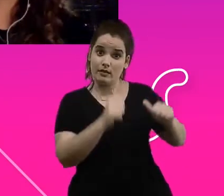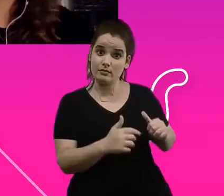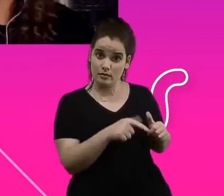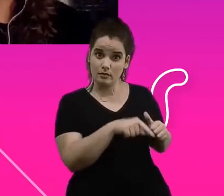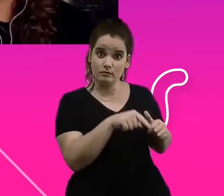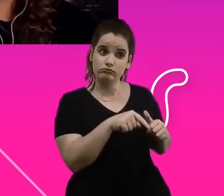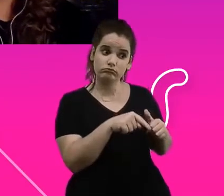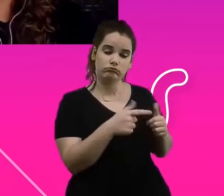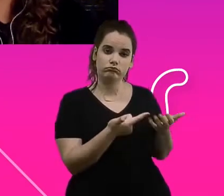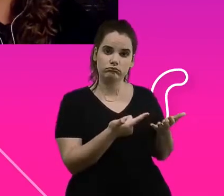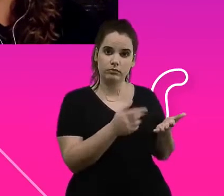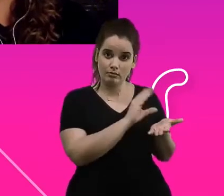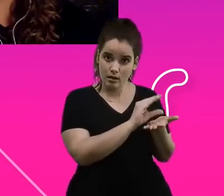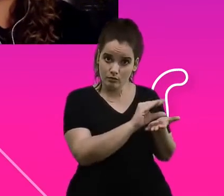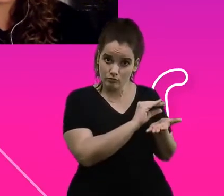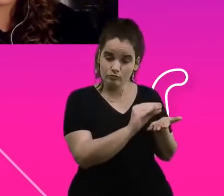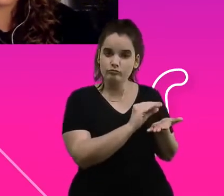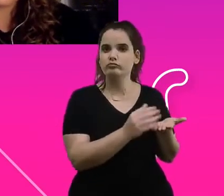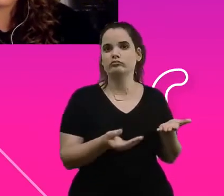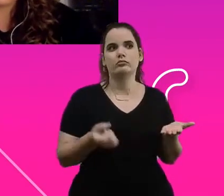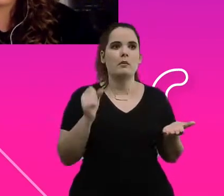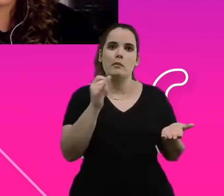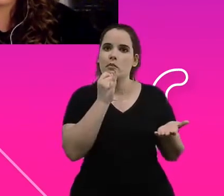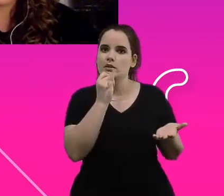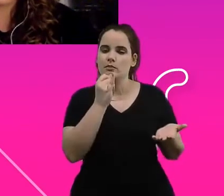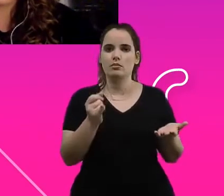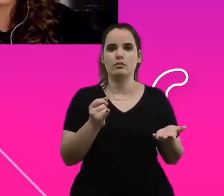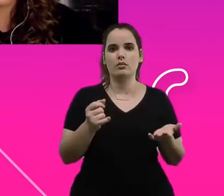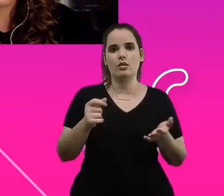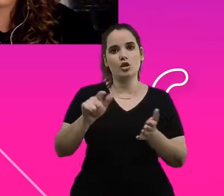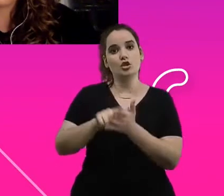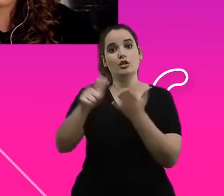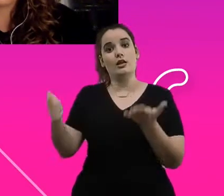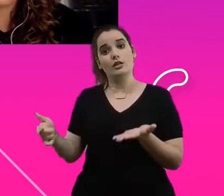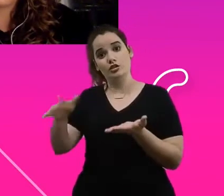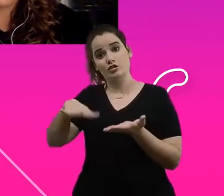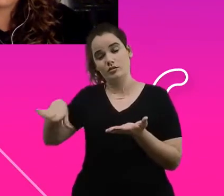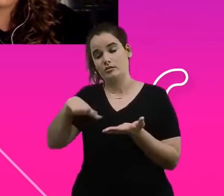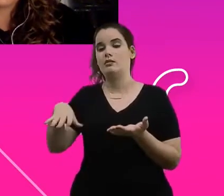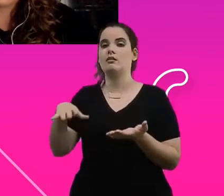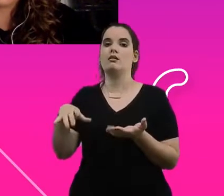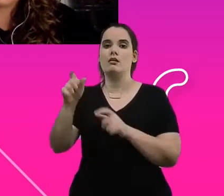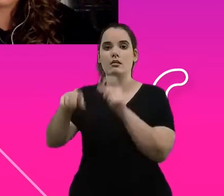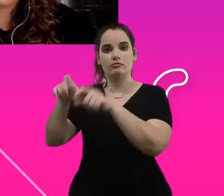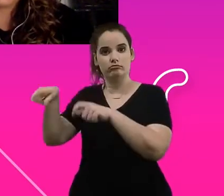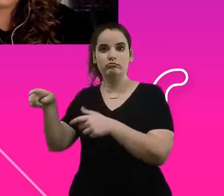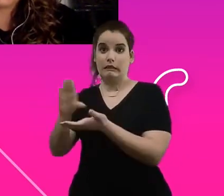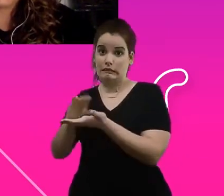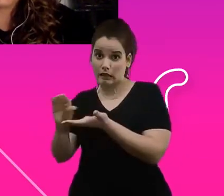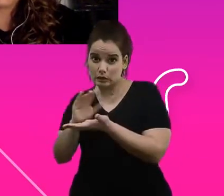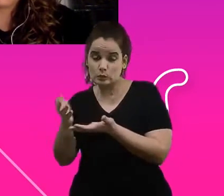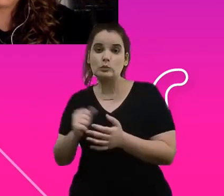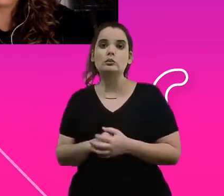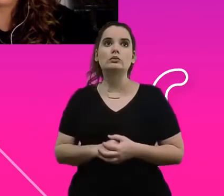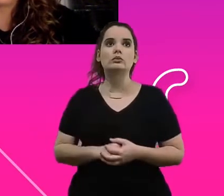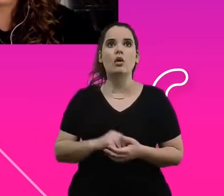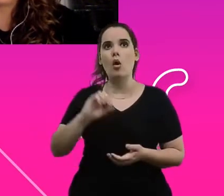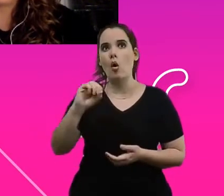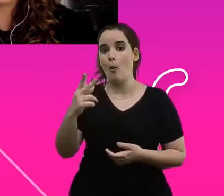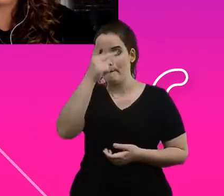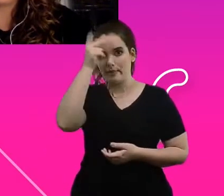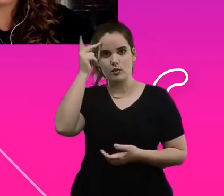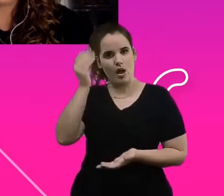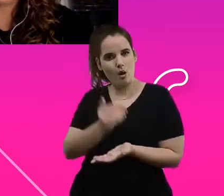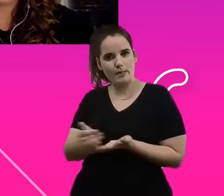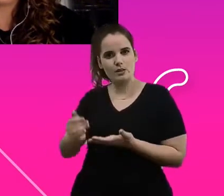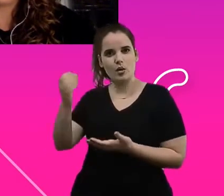foram utilizados tanto por jornalistas de dados, por pessoas que estavam a iniciar a carreira de cientistas